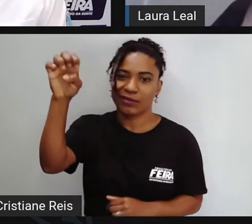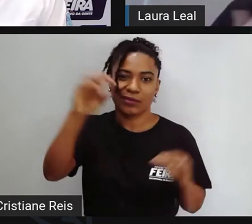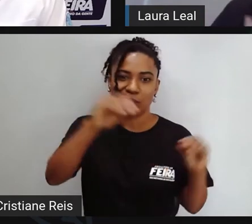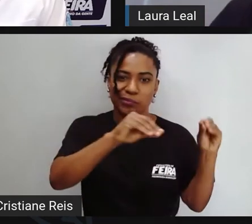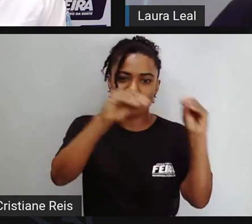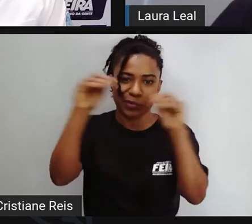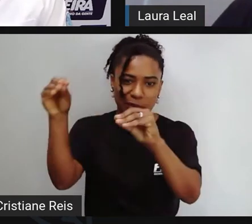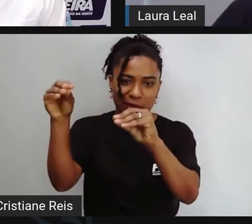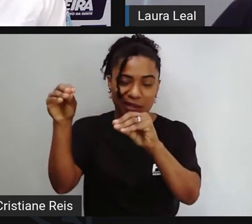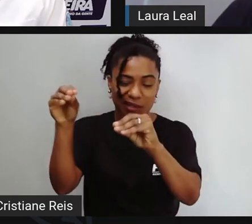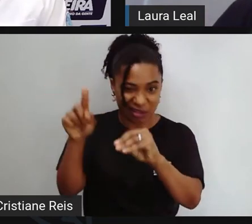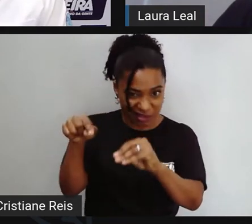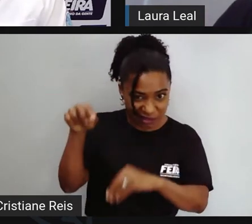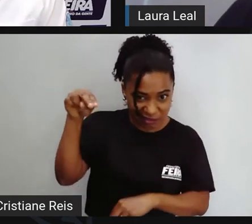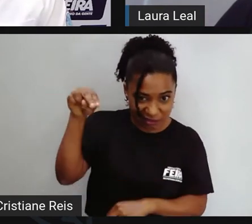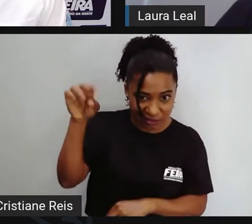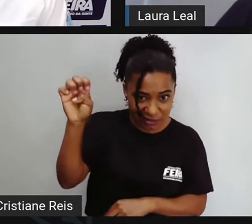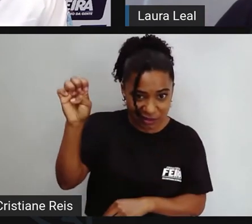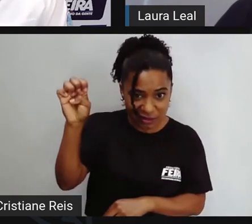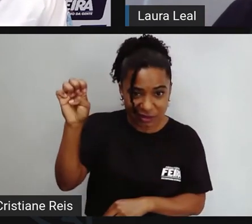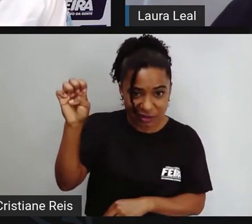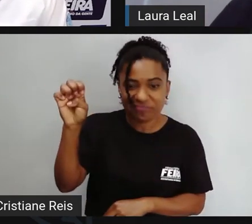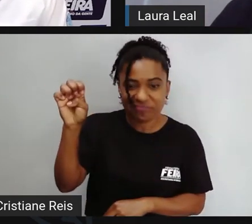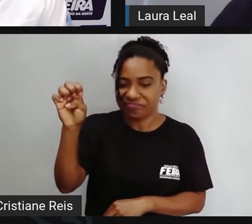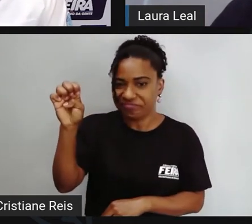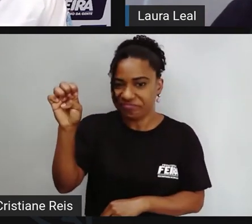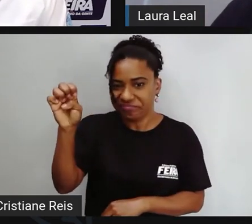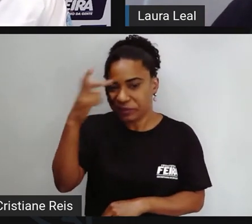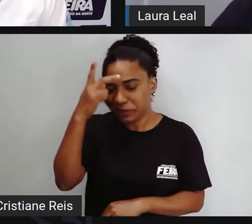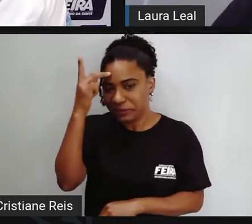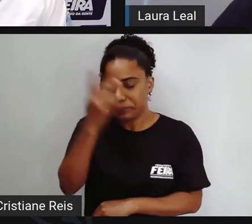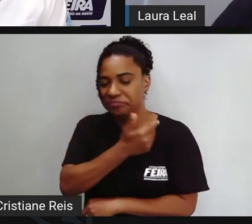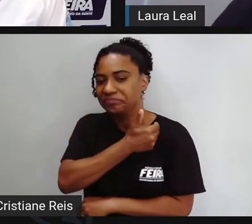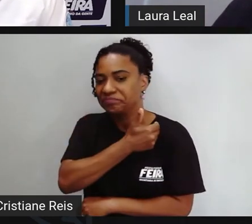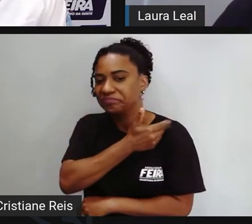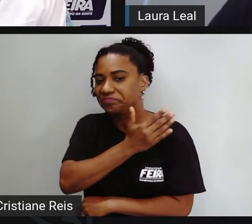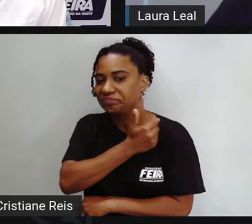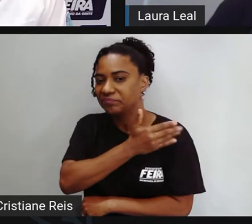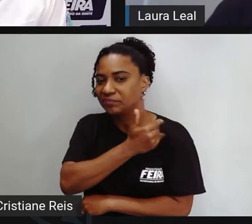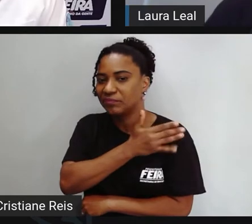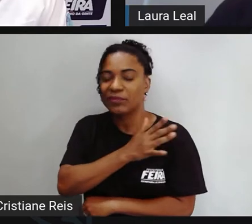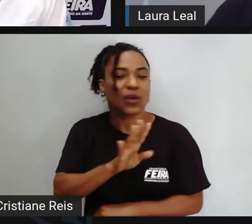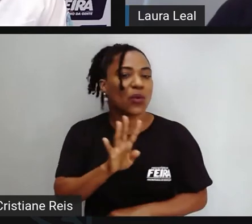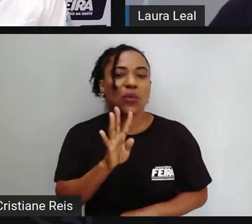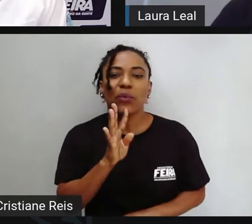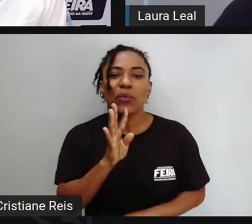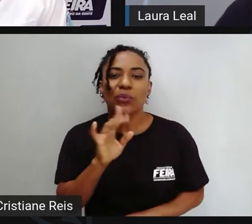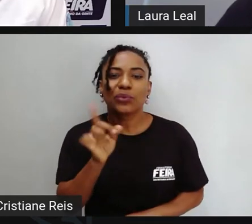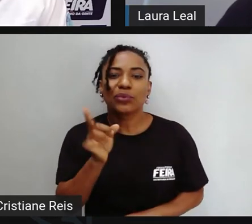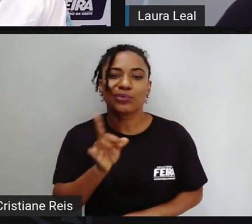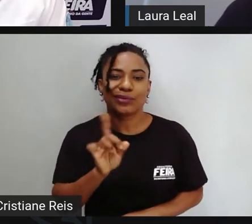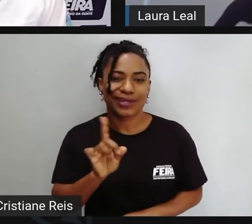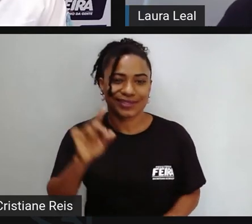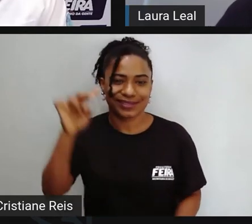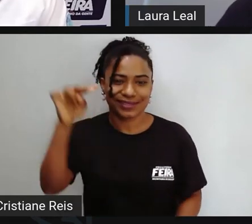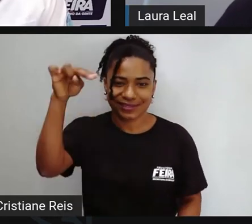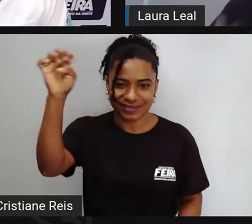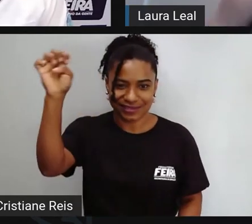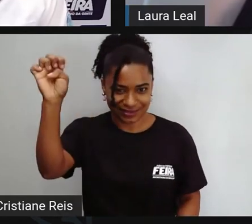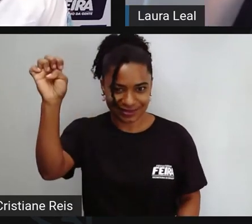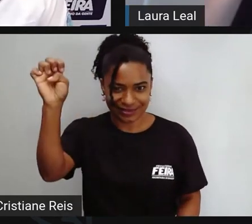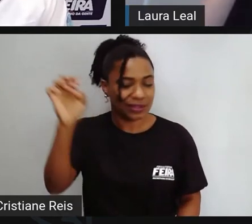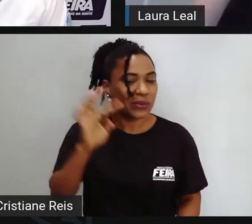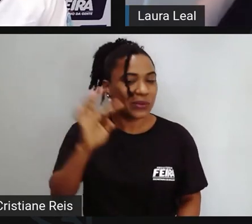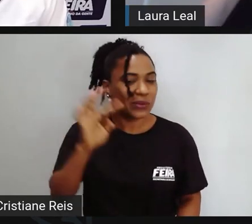por desconhecer a nossa história e também muito por medo quando eles conhecem a gente no dia a